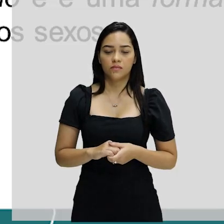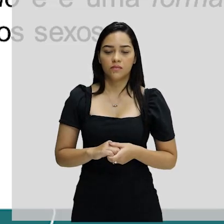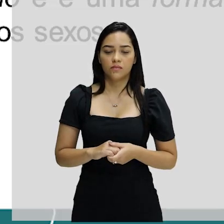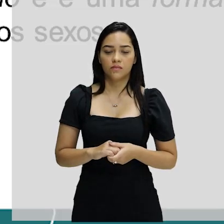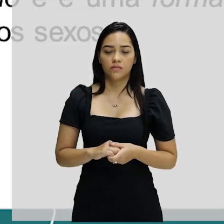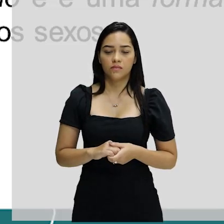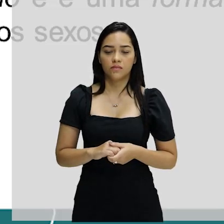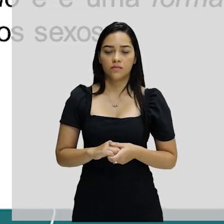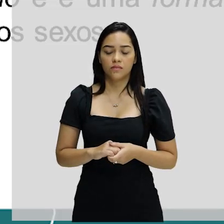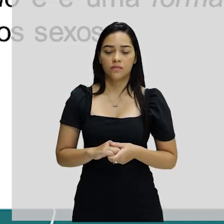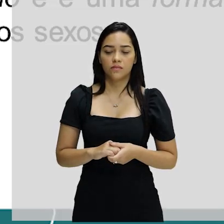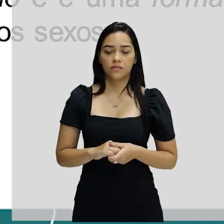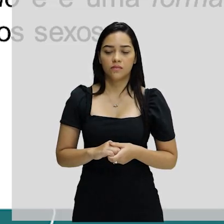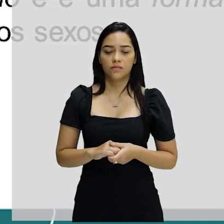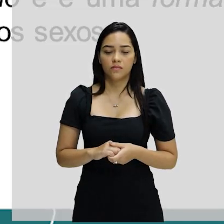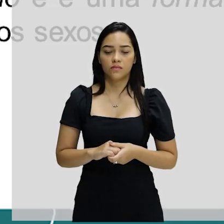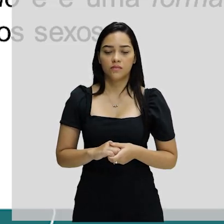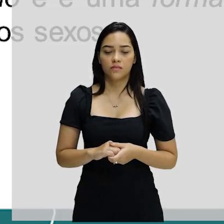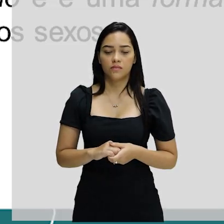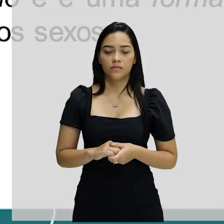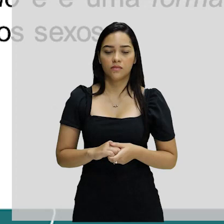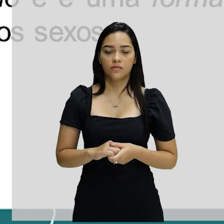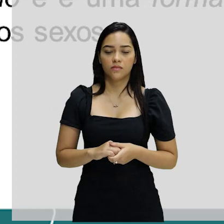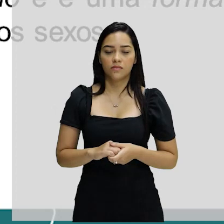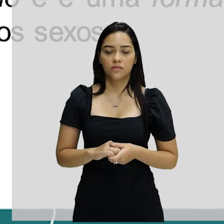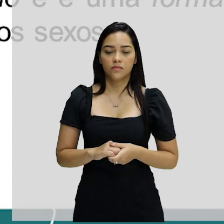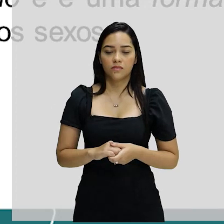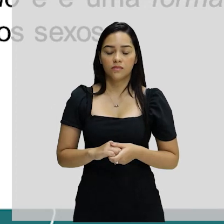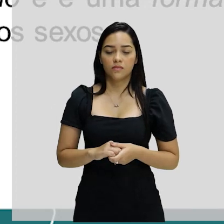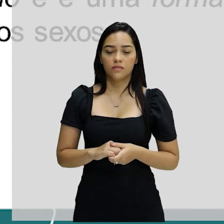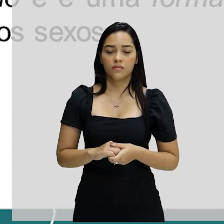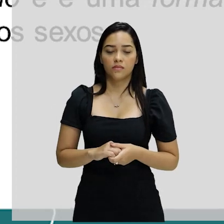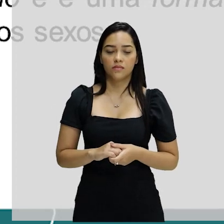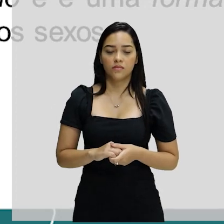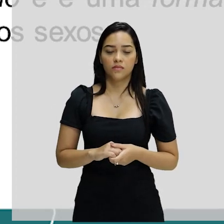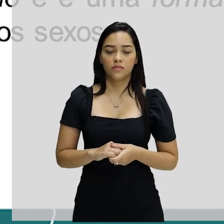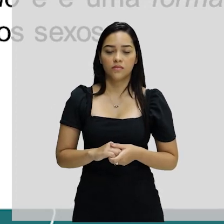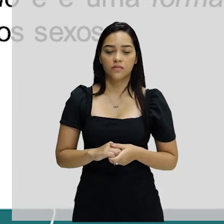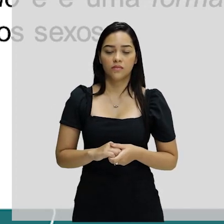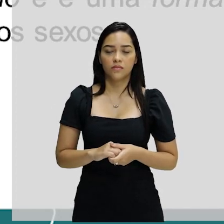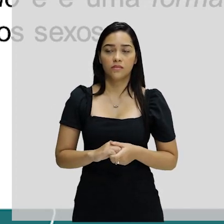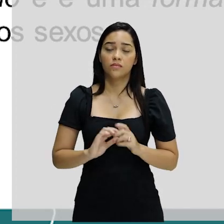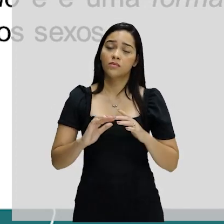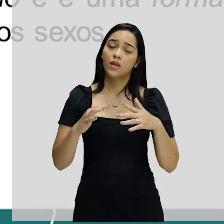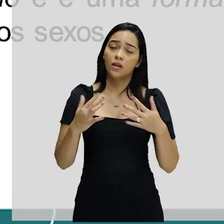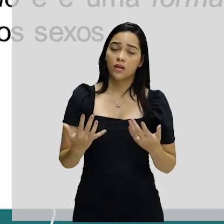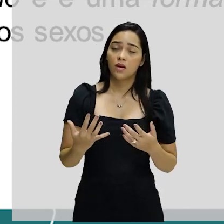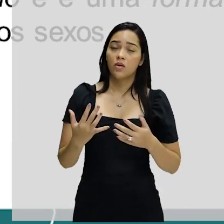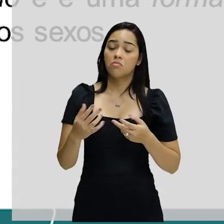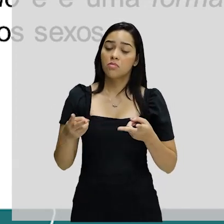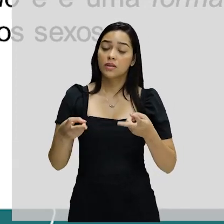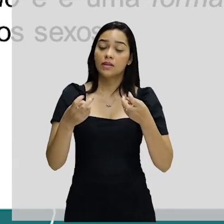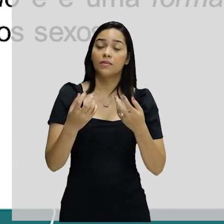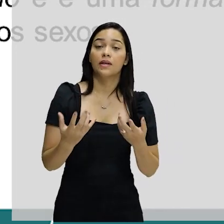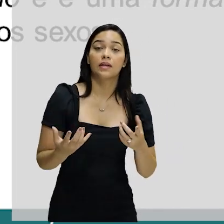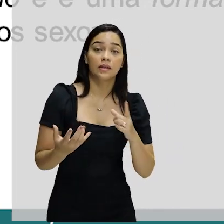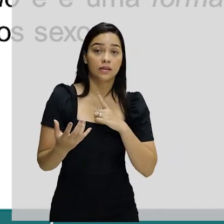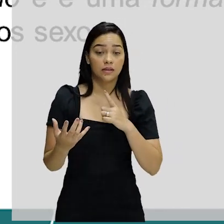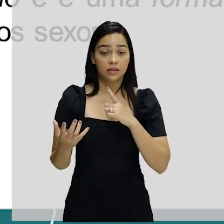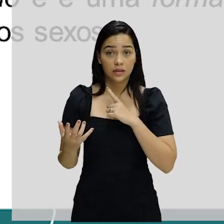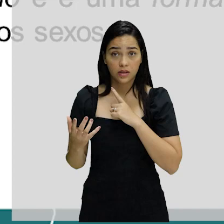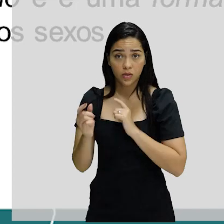gênero feminino e é uma forma linguística utilizada para ambos os sexos. Então, observem que aqui a